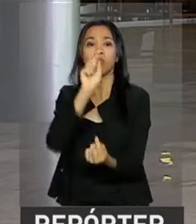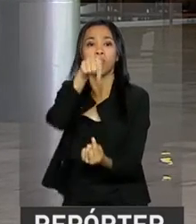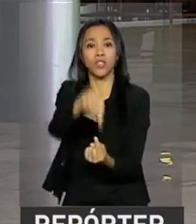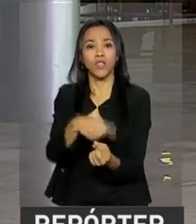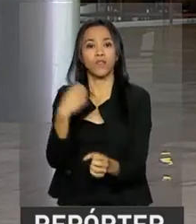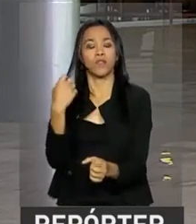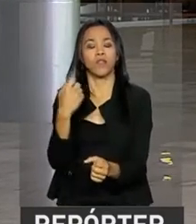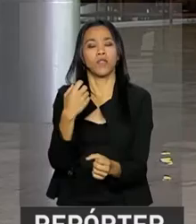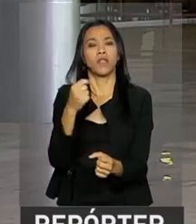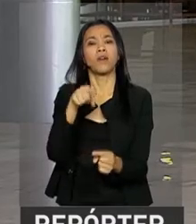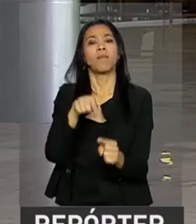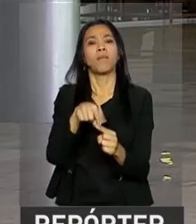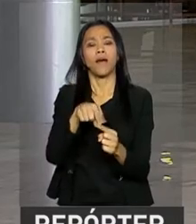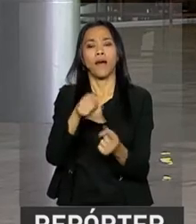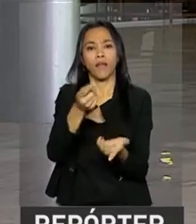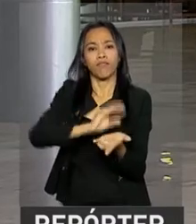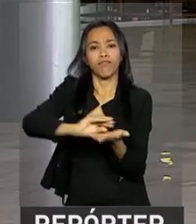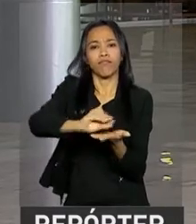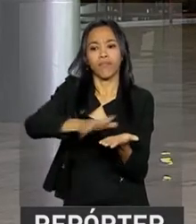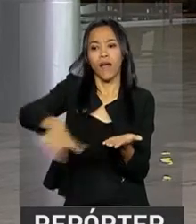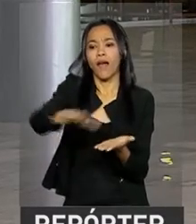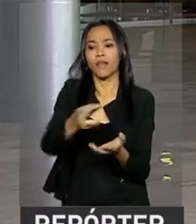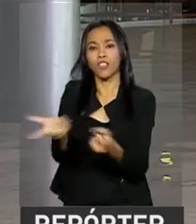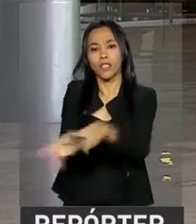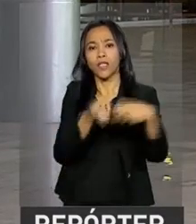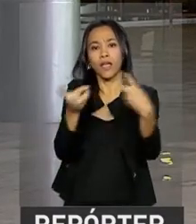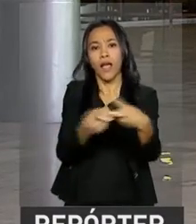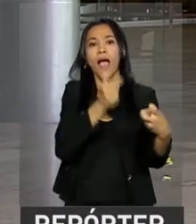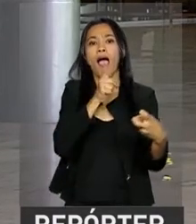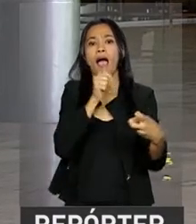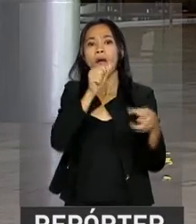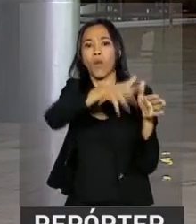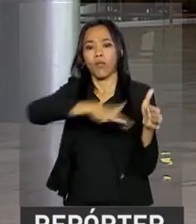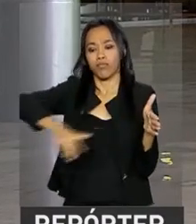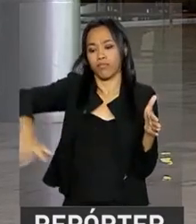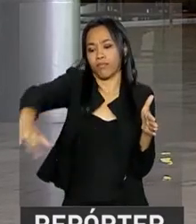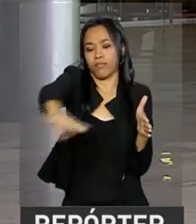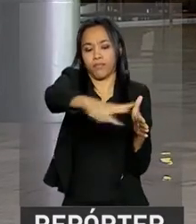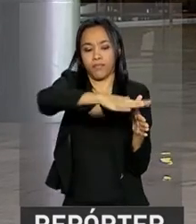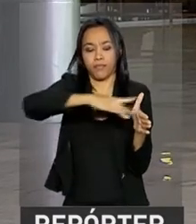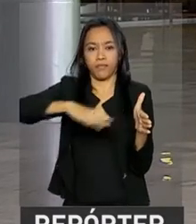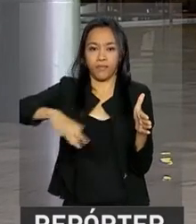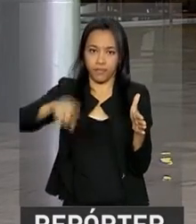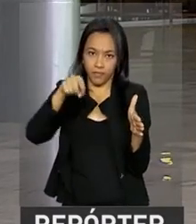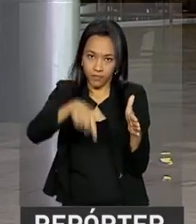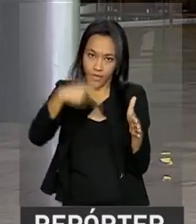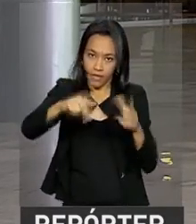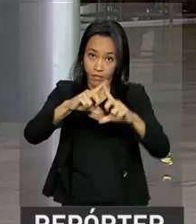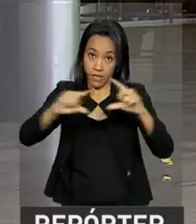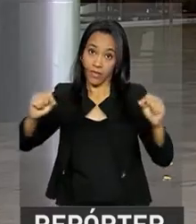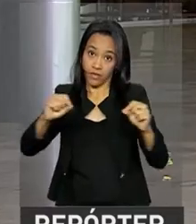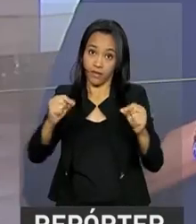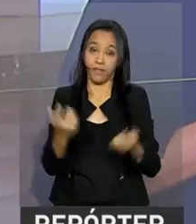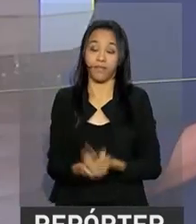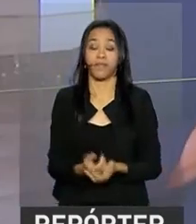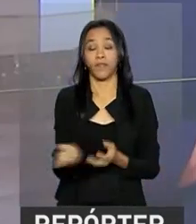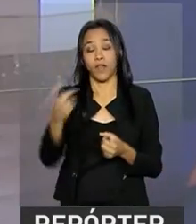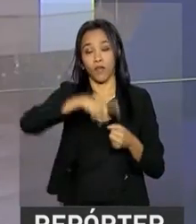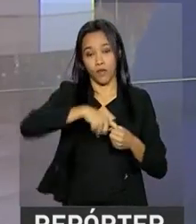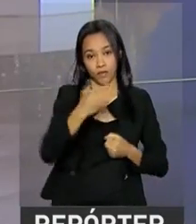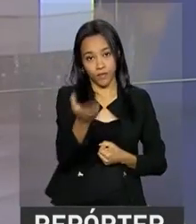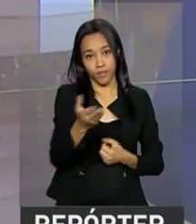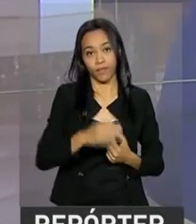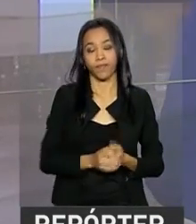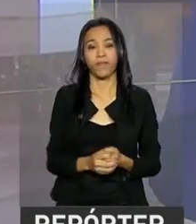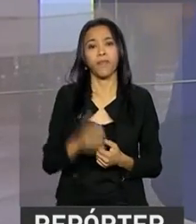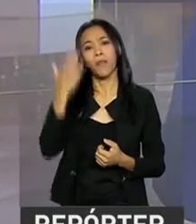água e do lago paranoá no distrito federal e depois disso ainda se reúne com empresários volto com você lembra